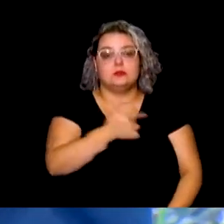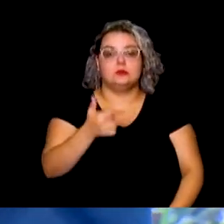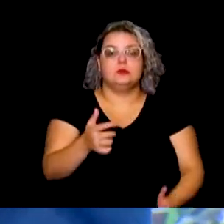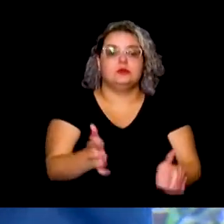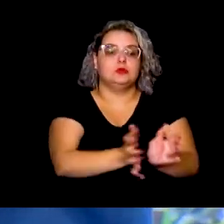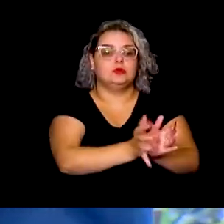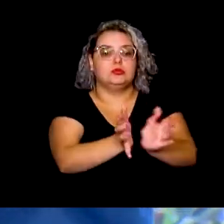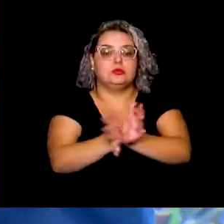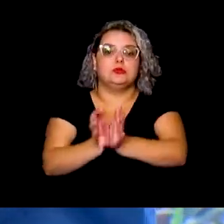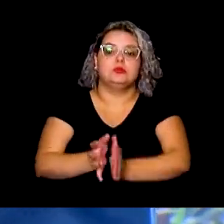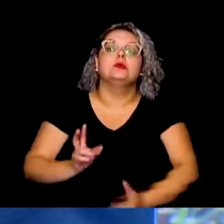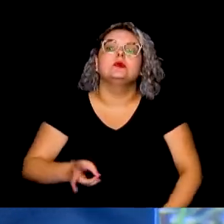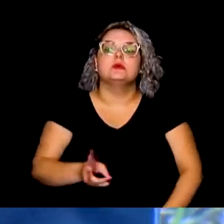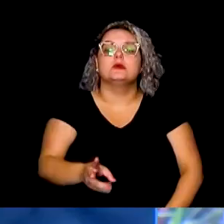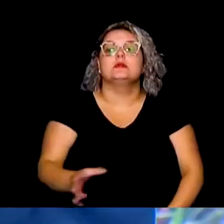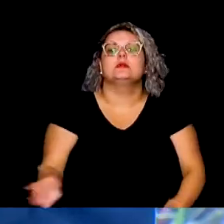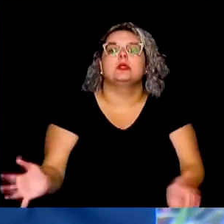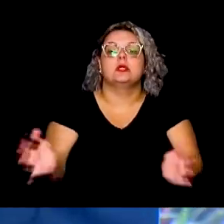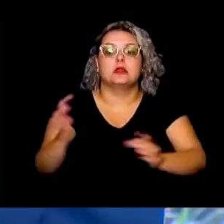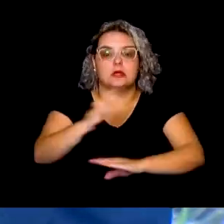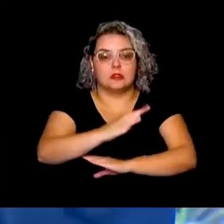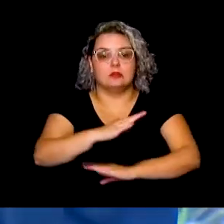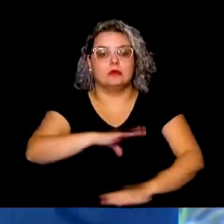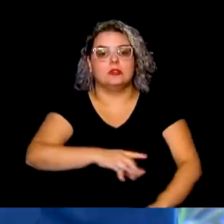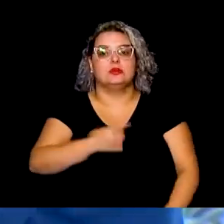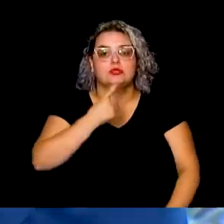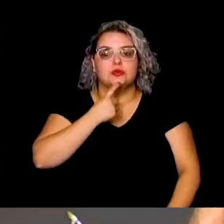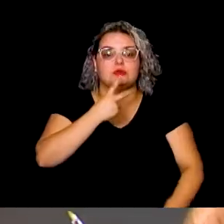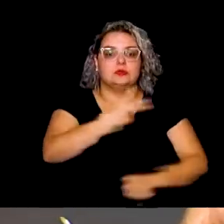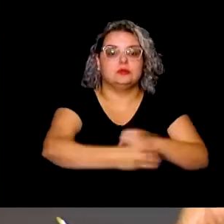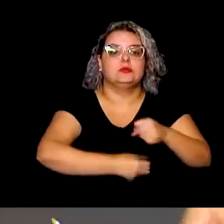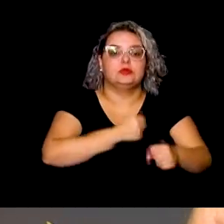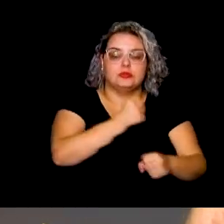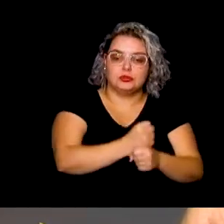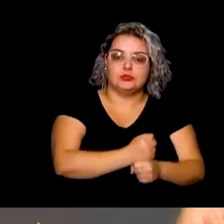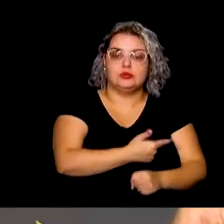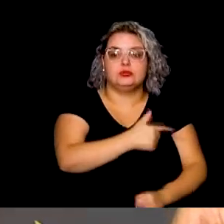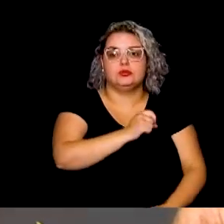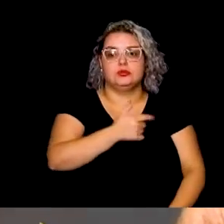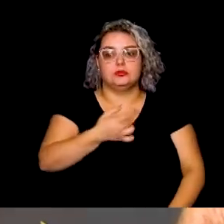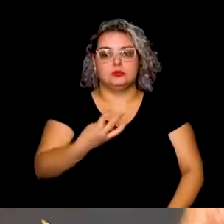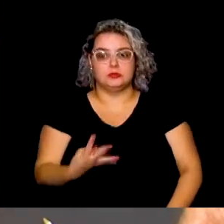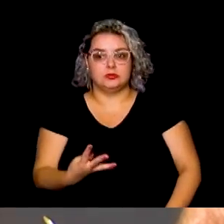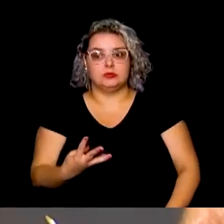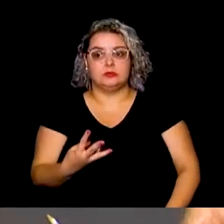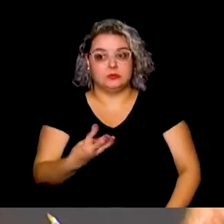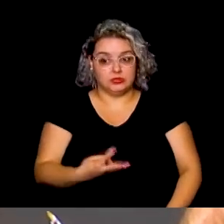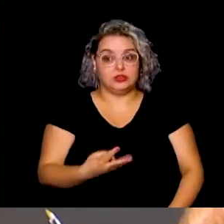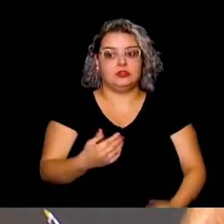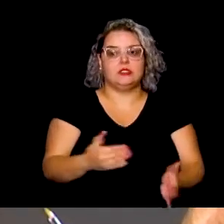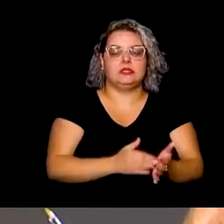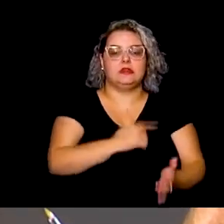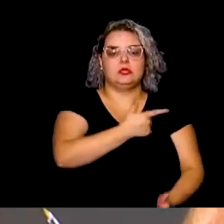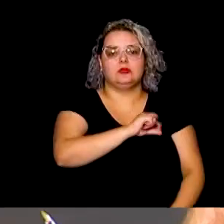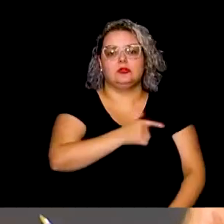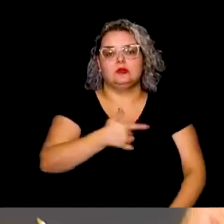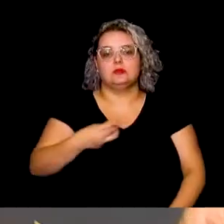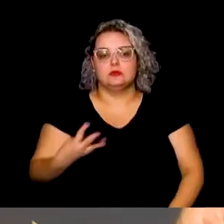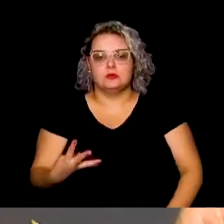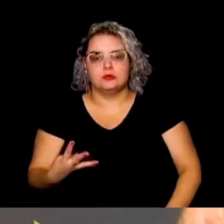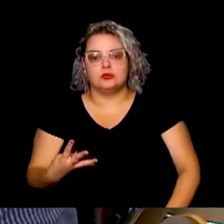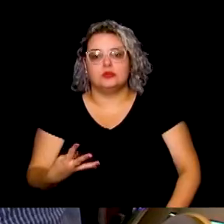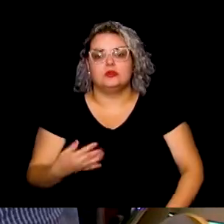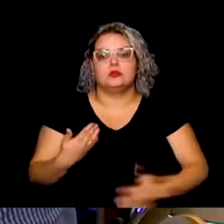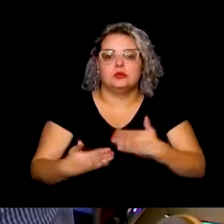das 22 comissões permanentes da Câmara de Campinas para o biênio 2023/2024 cumprindo